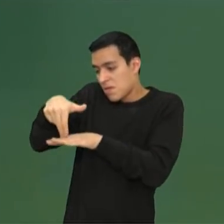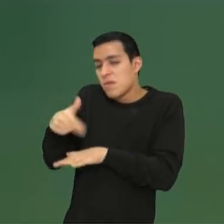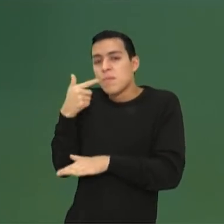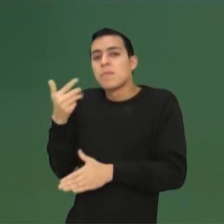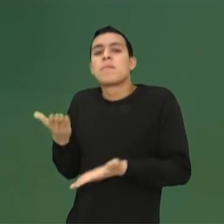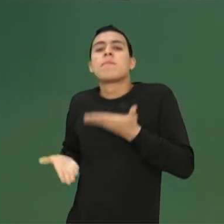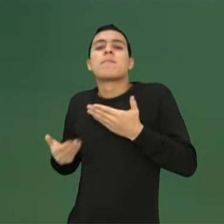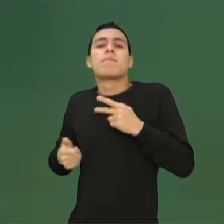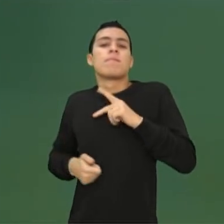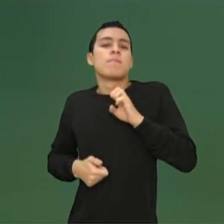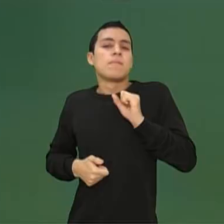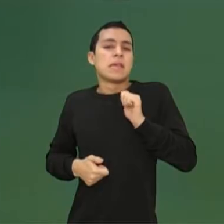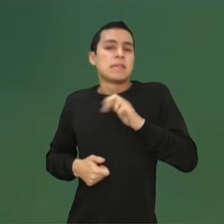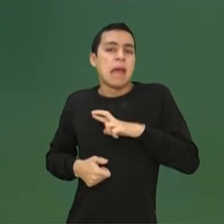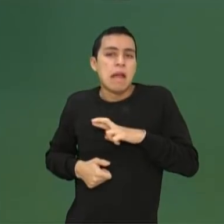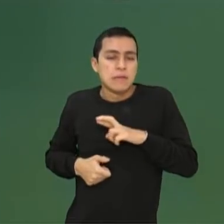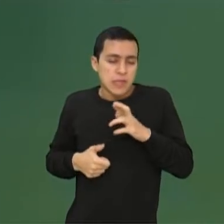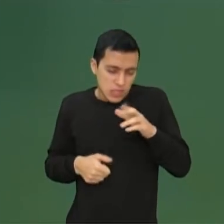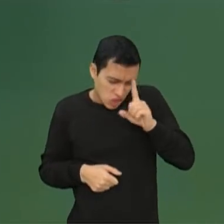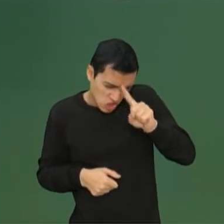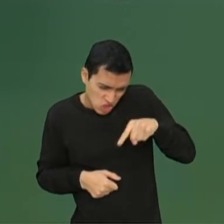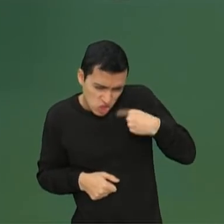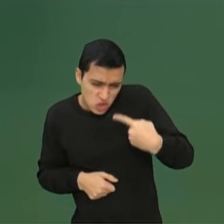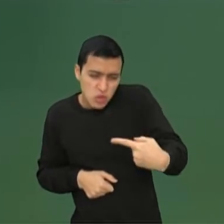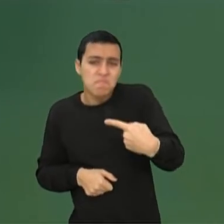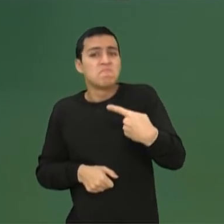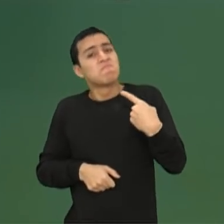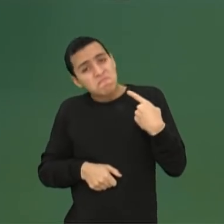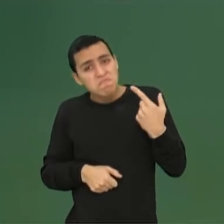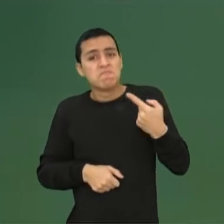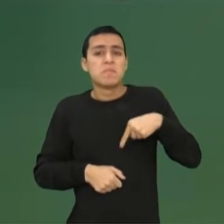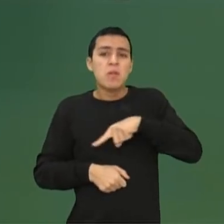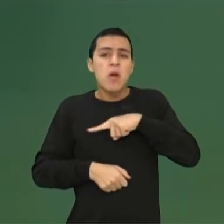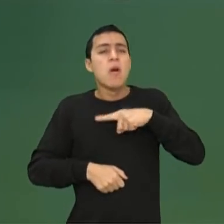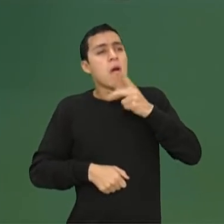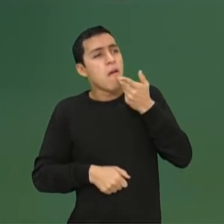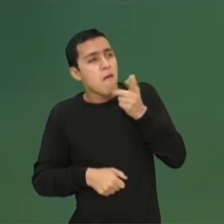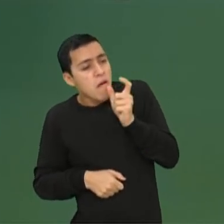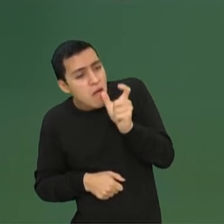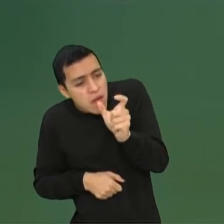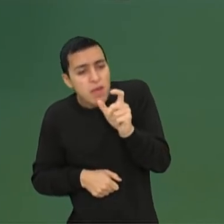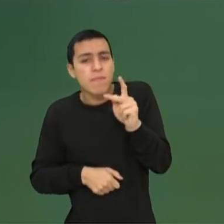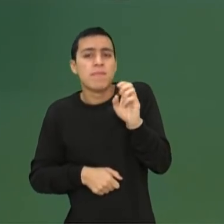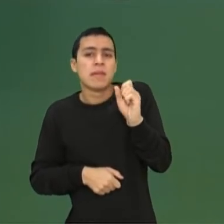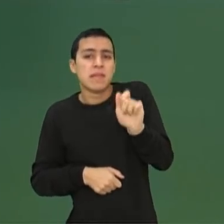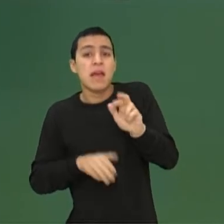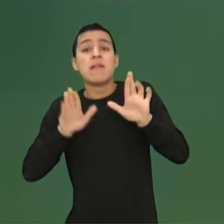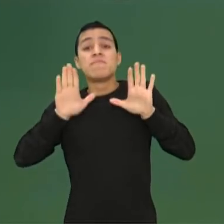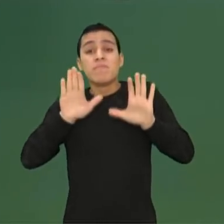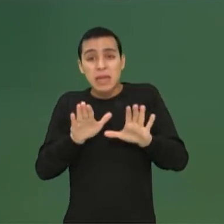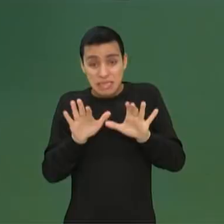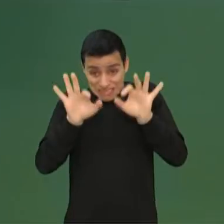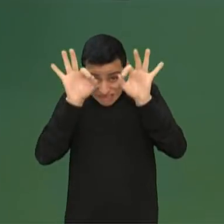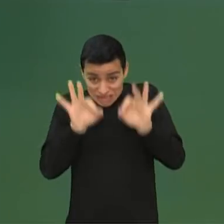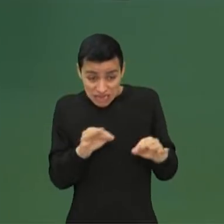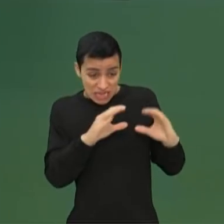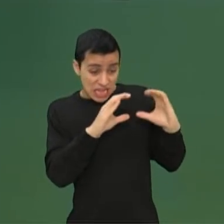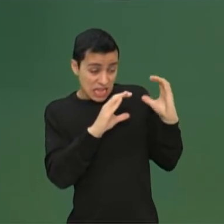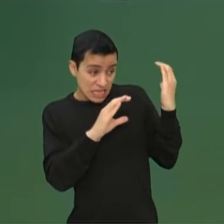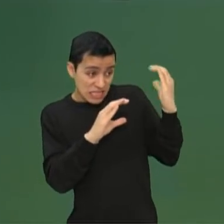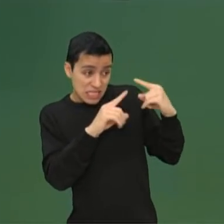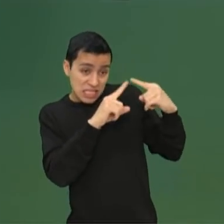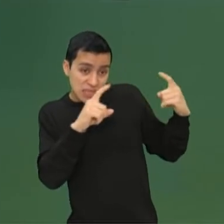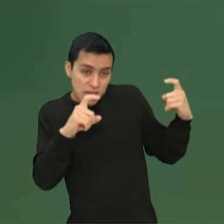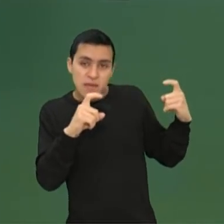pesar. Então, no cotidiano, no nosso dia a dia, realmente nós utilizamos o termo pesar. Só que cientificamente ele não